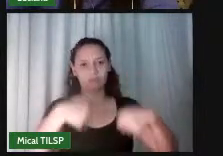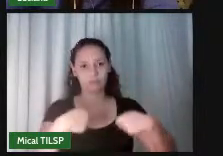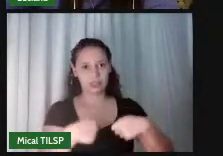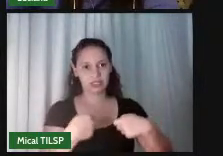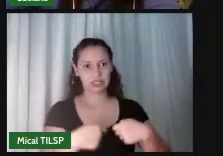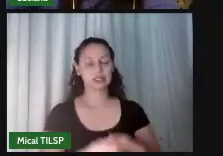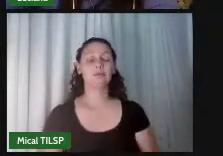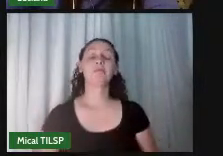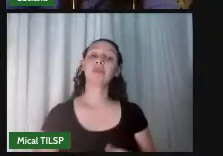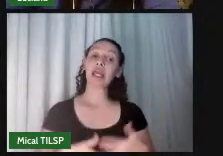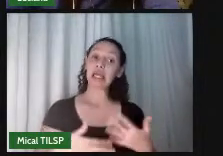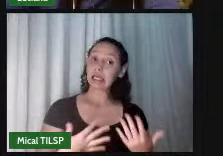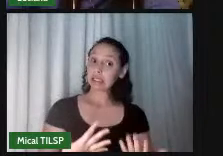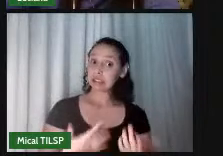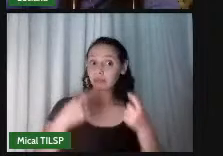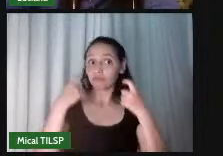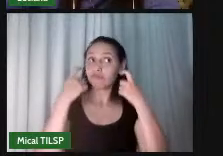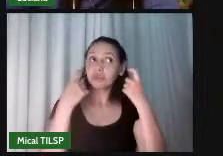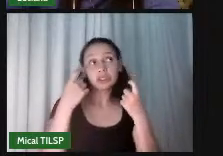foi